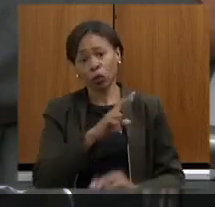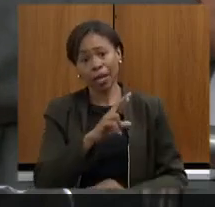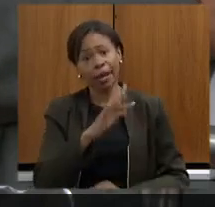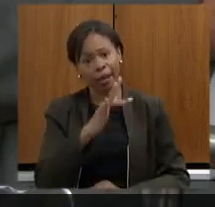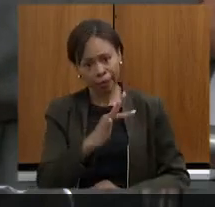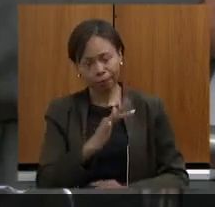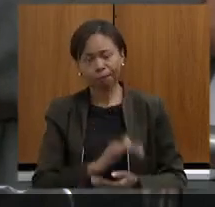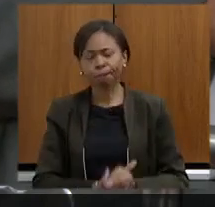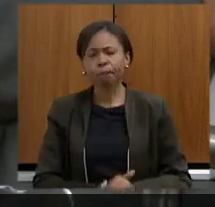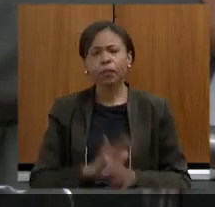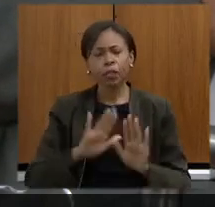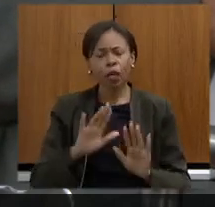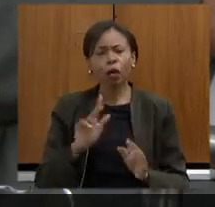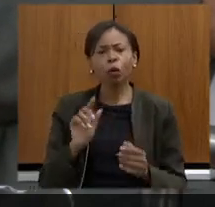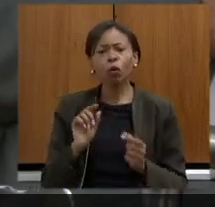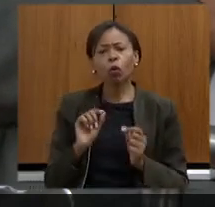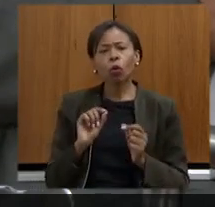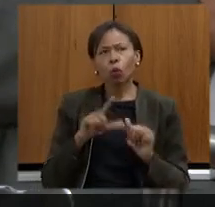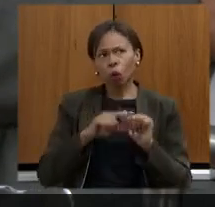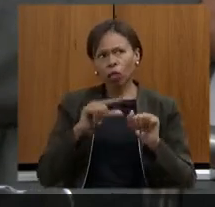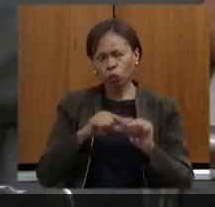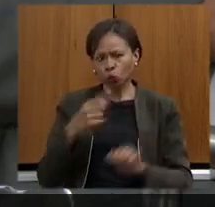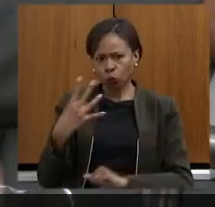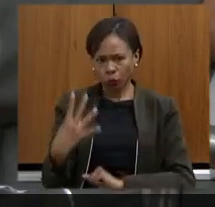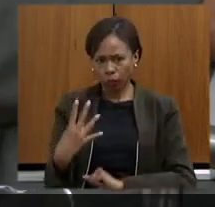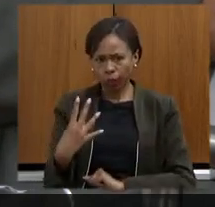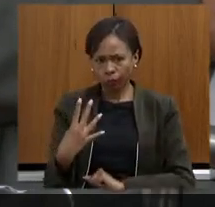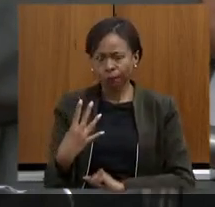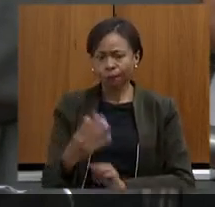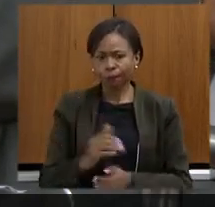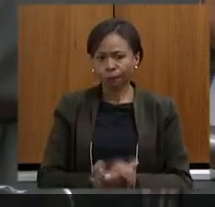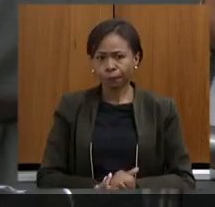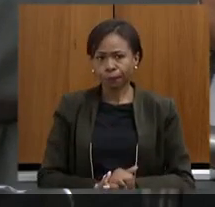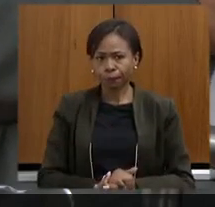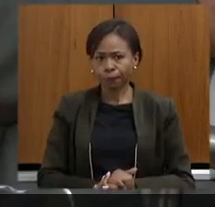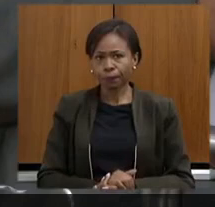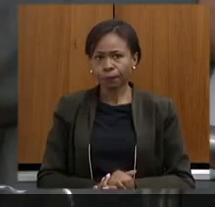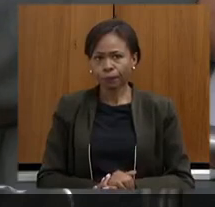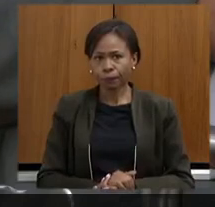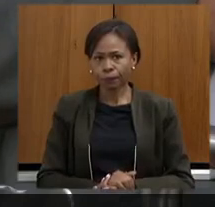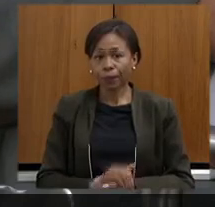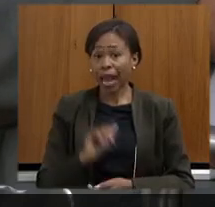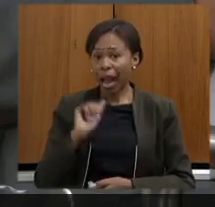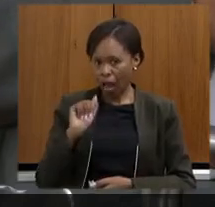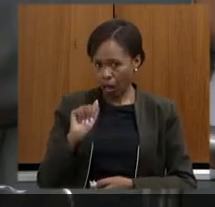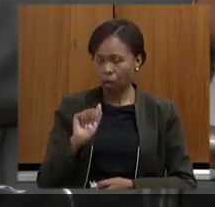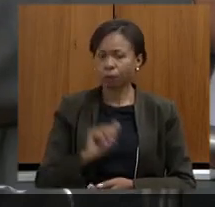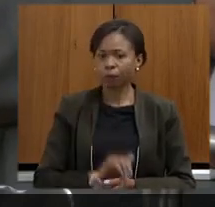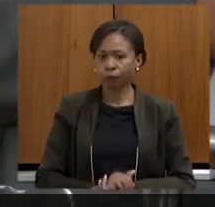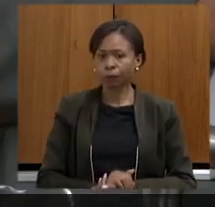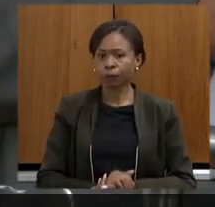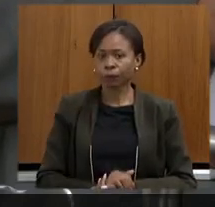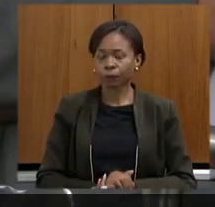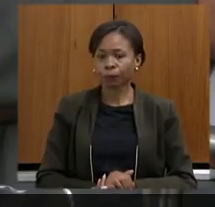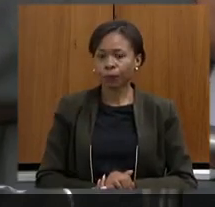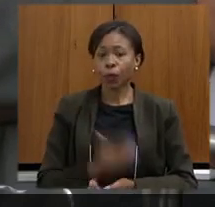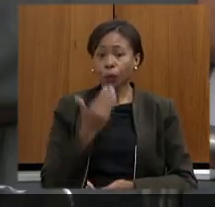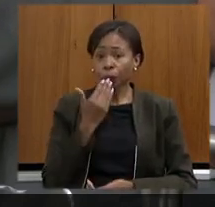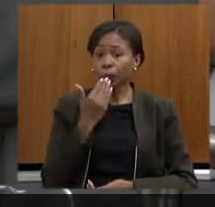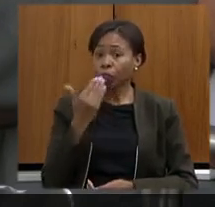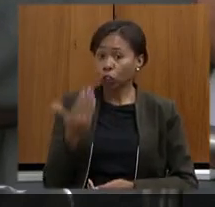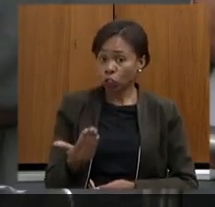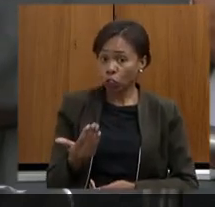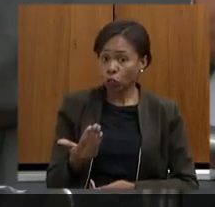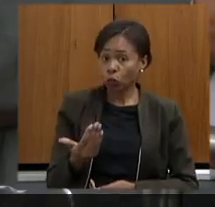então eu faço aqui uma referência artigo 44 artigo 4 a preferido o pedido de